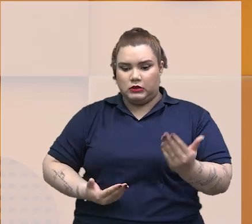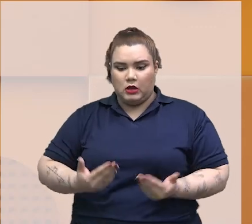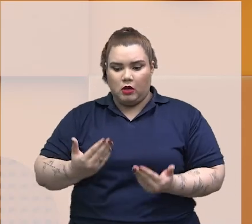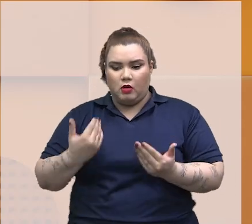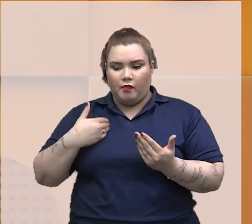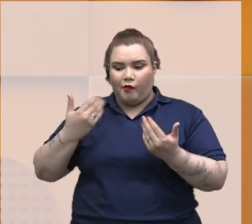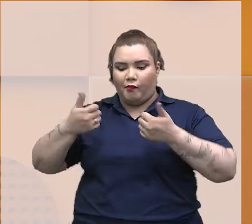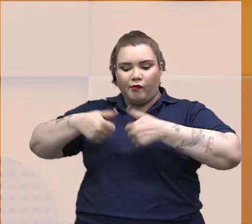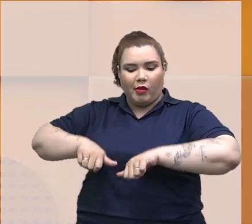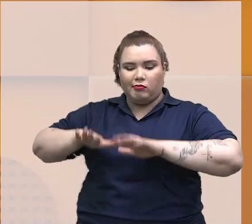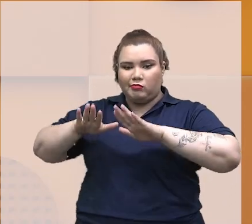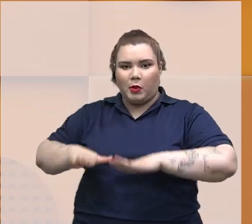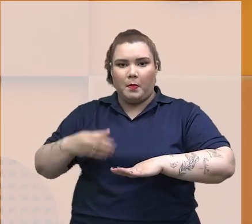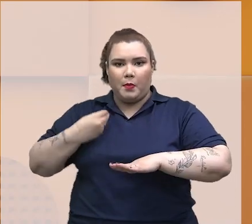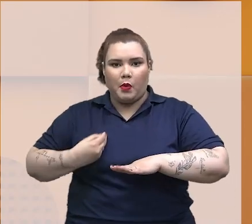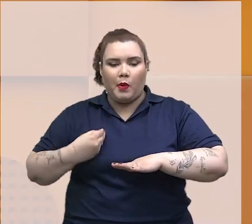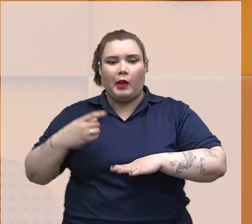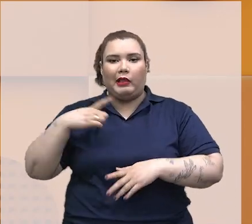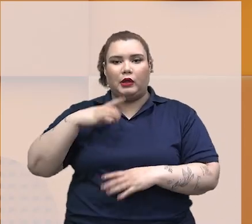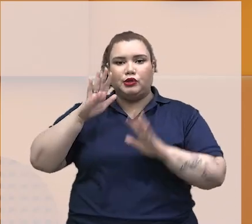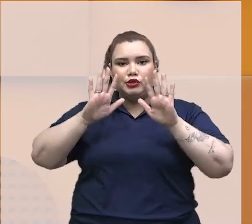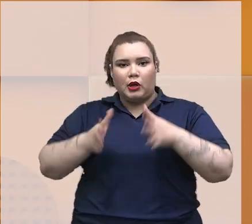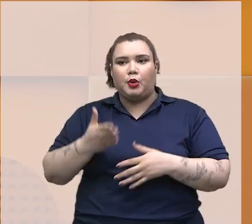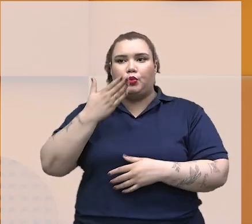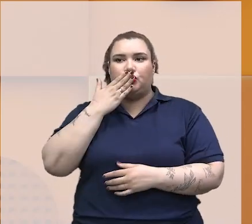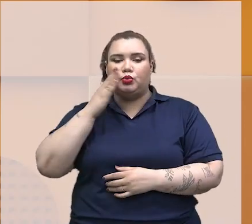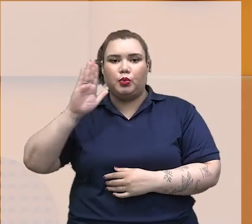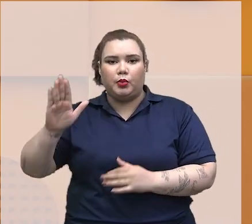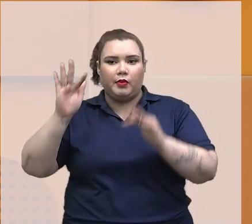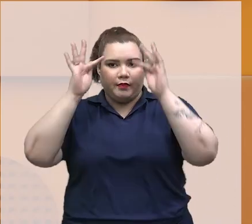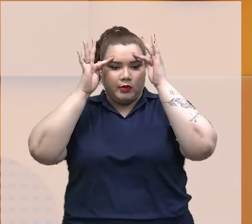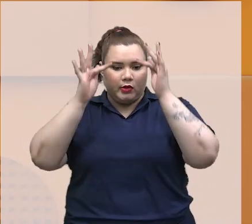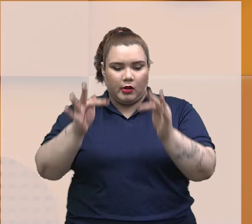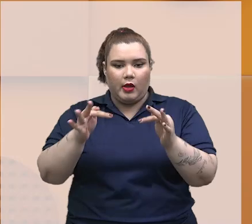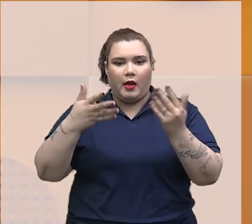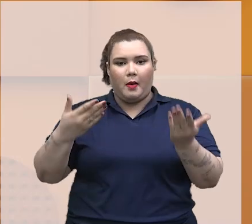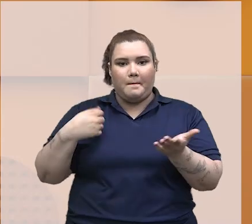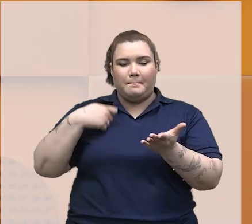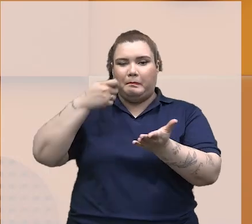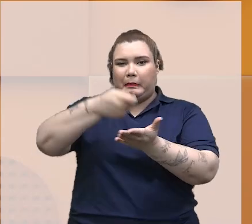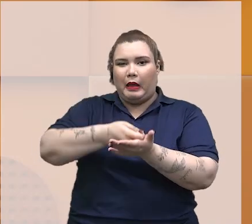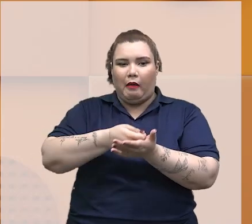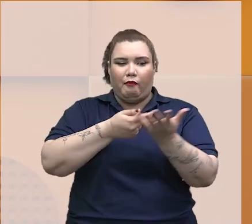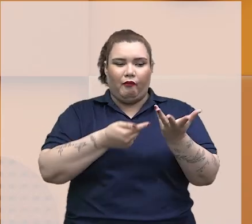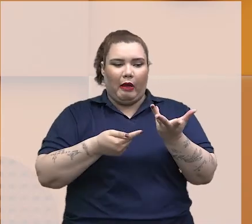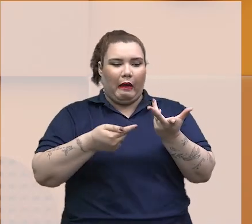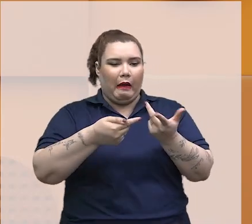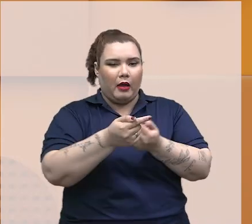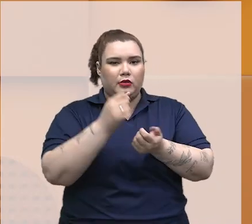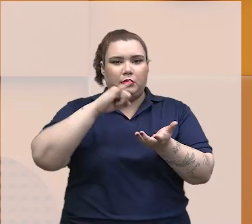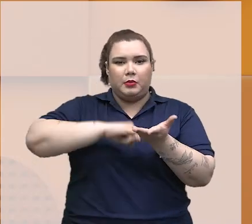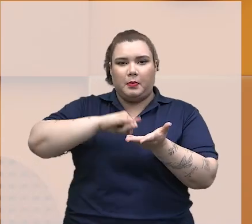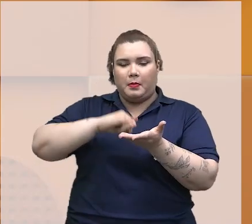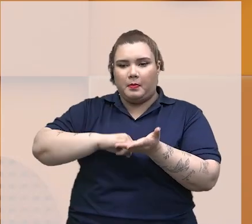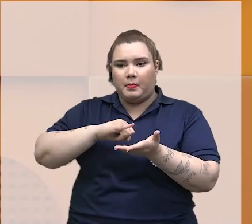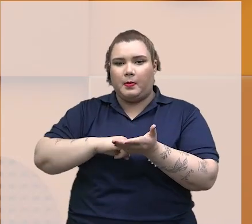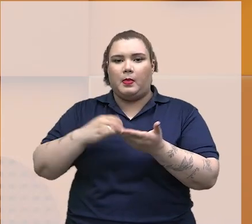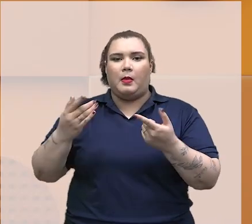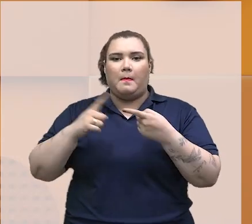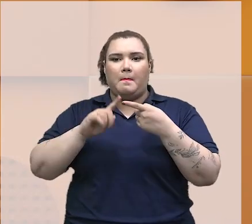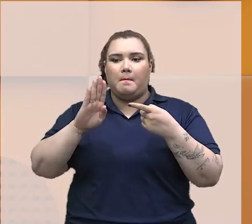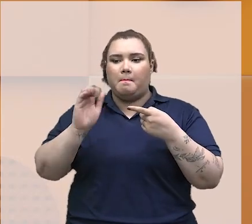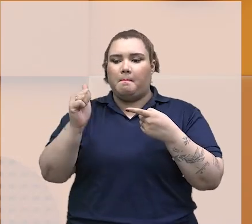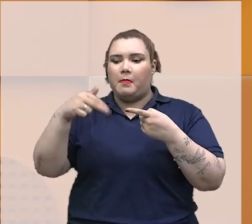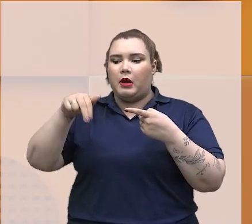pago então, aí tenho o juramento de fidelidade para com o meu senhor e pago essas várias taxas. Banalidade,